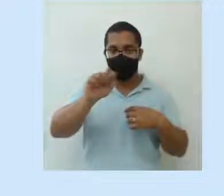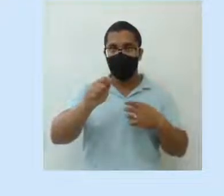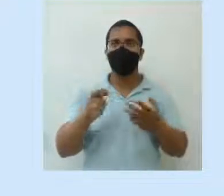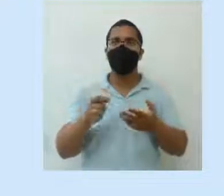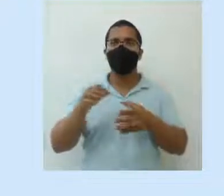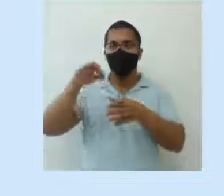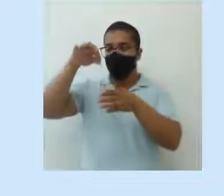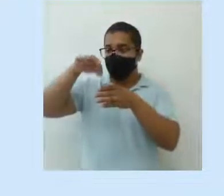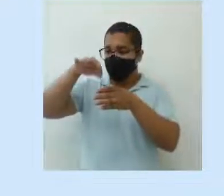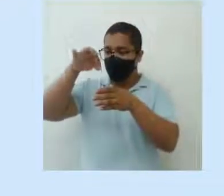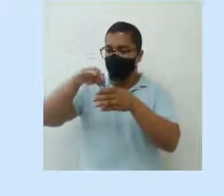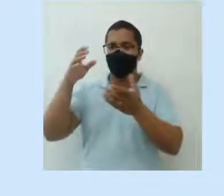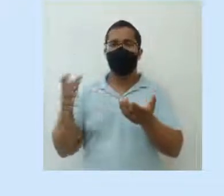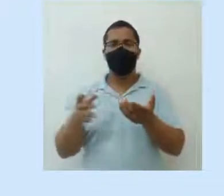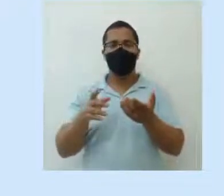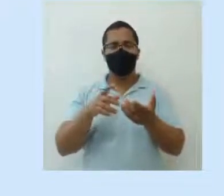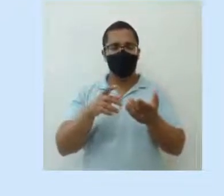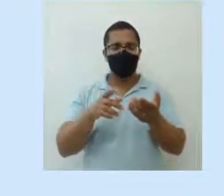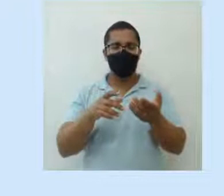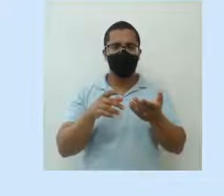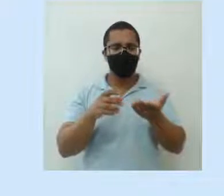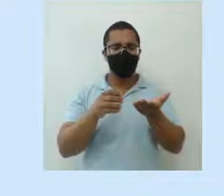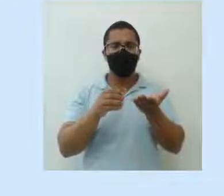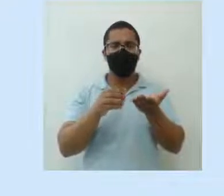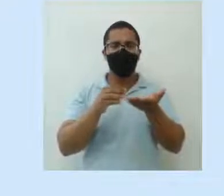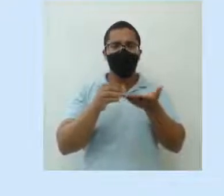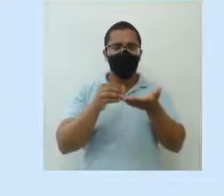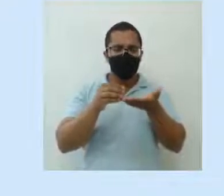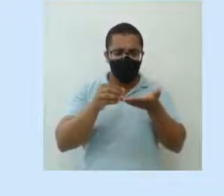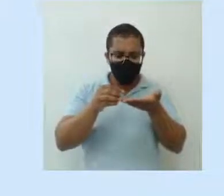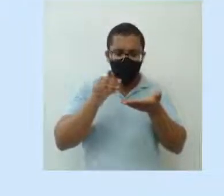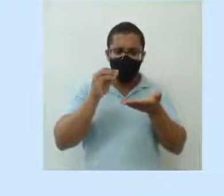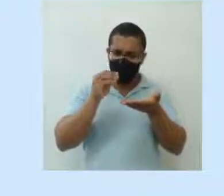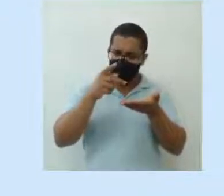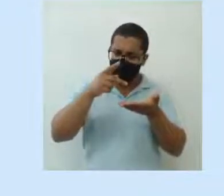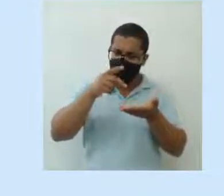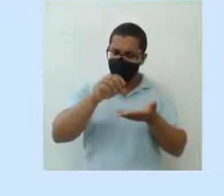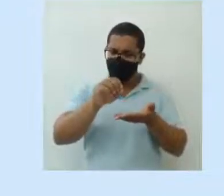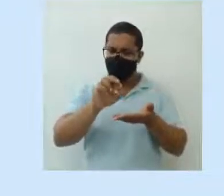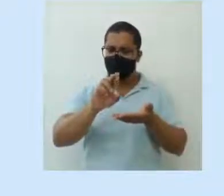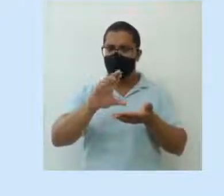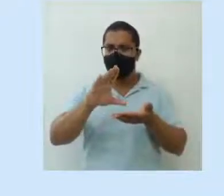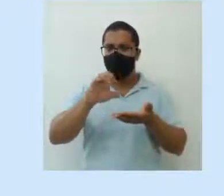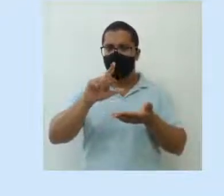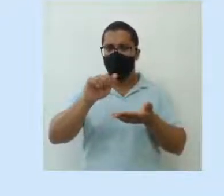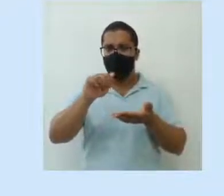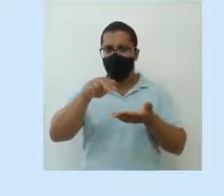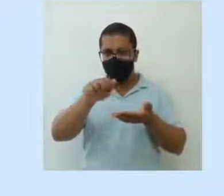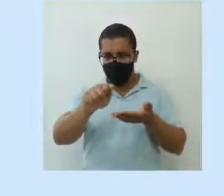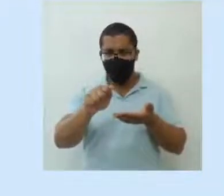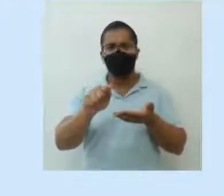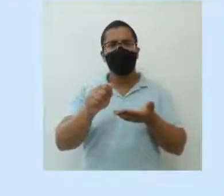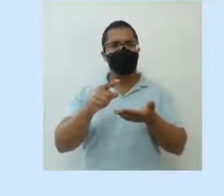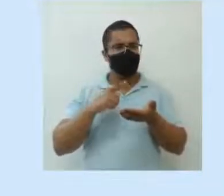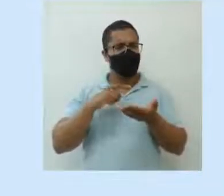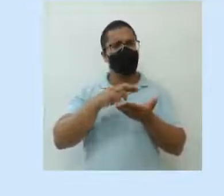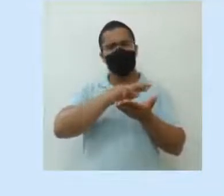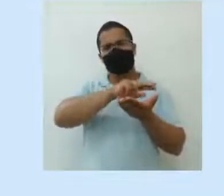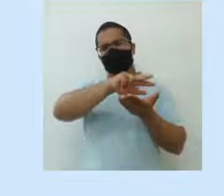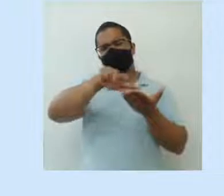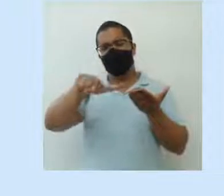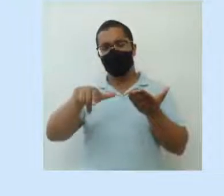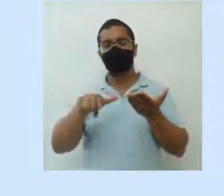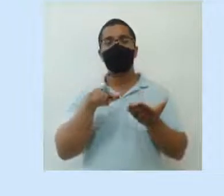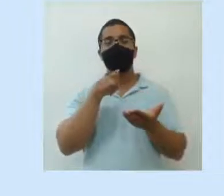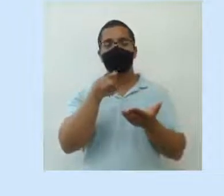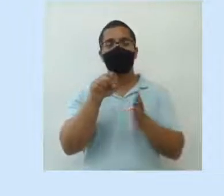a porcelana e o artigo de luxo. Então, no século XIX, né, comerciantes britânicos